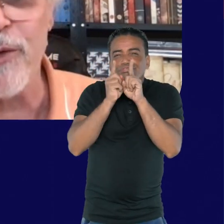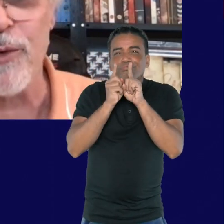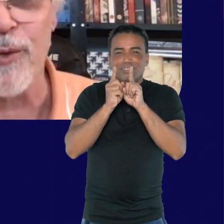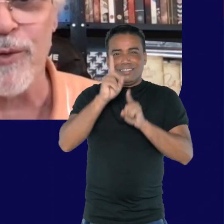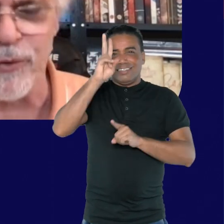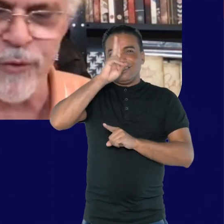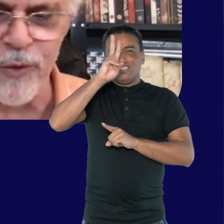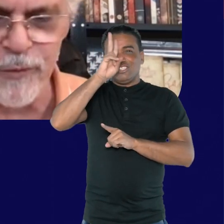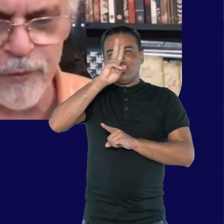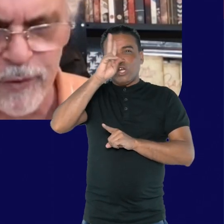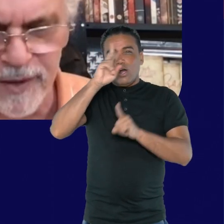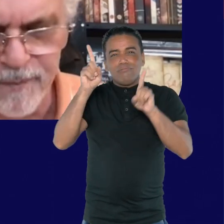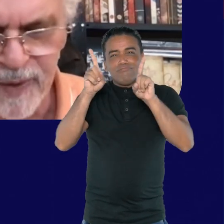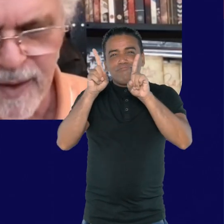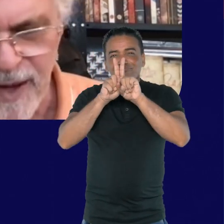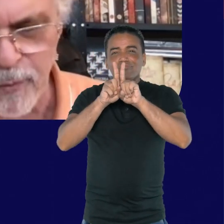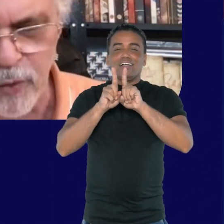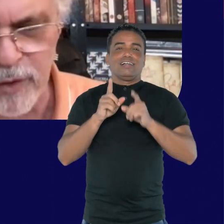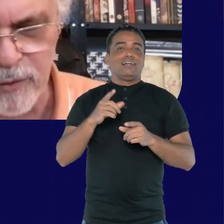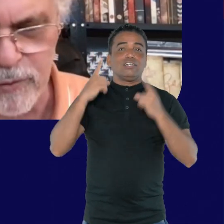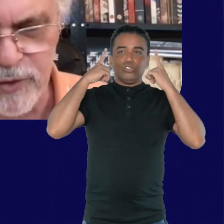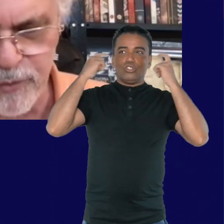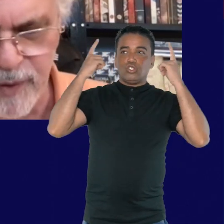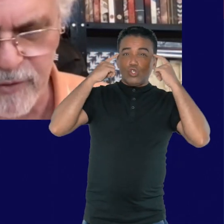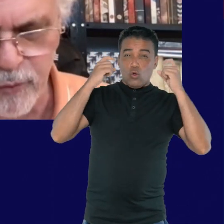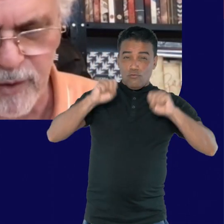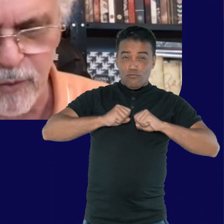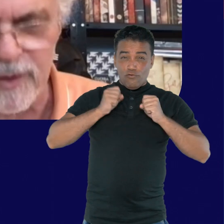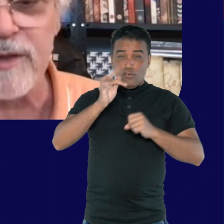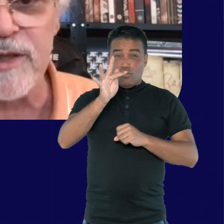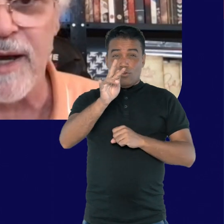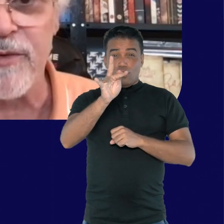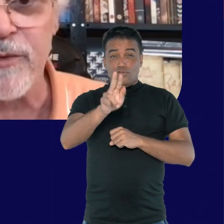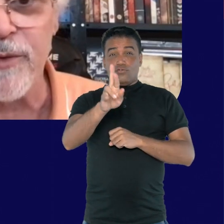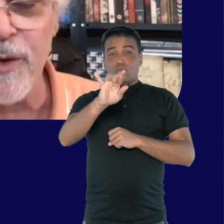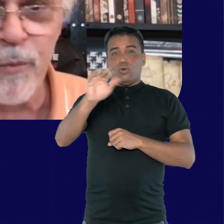assim, um microconto: Som e Fúria, amor nenhum dispensa uma